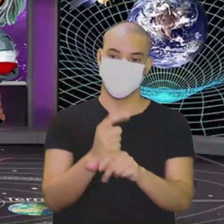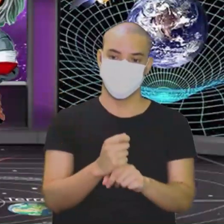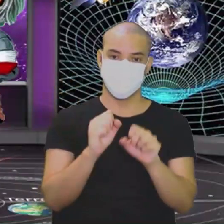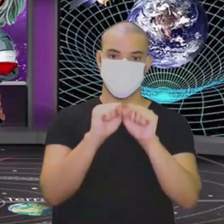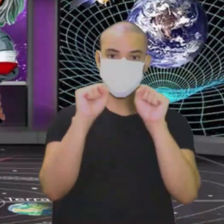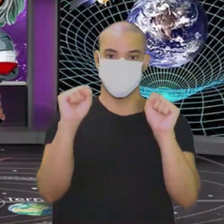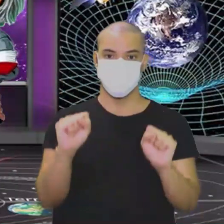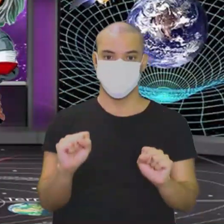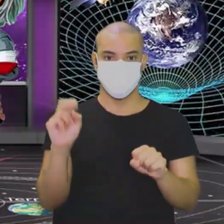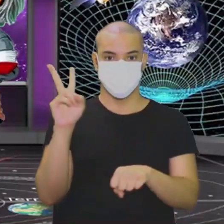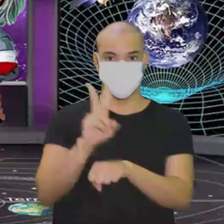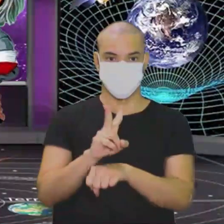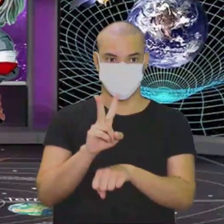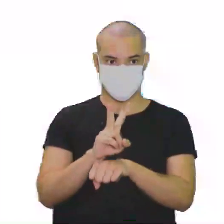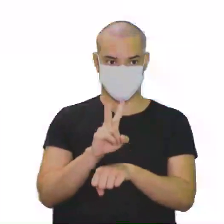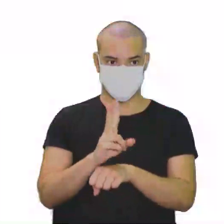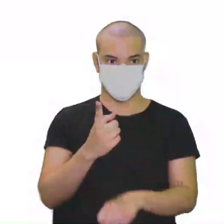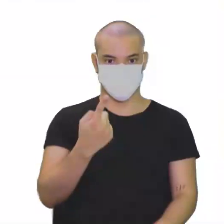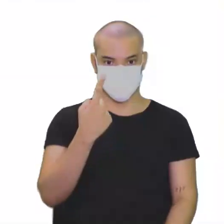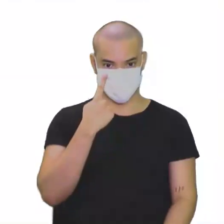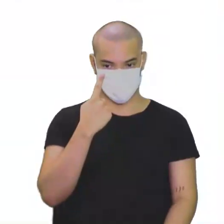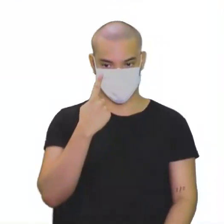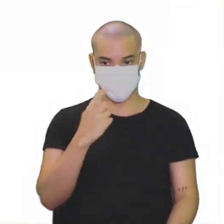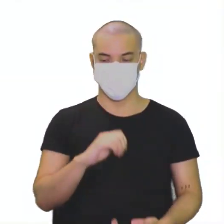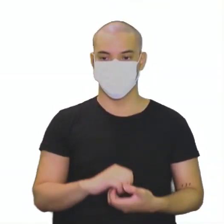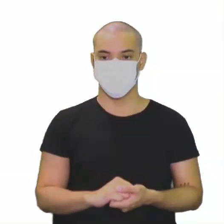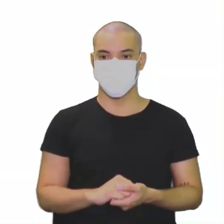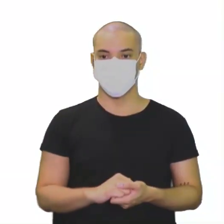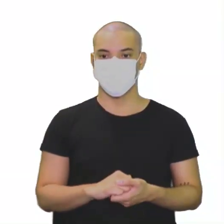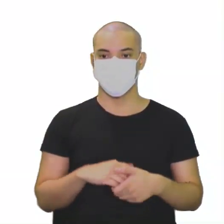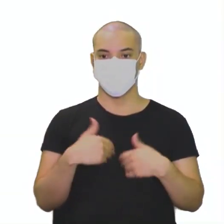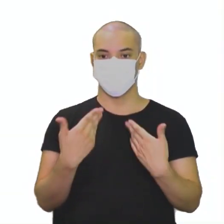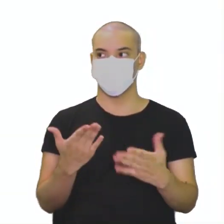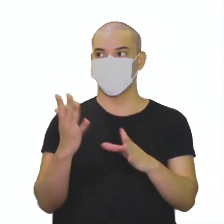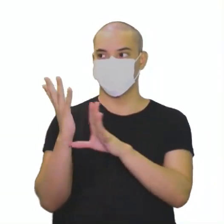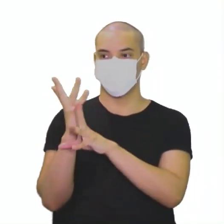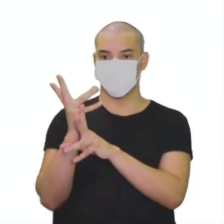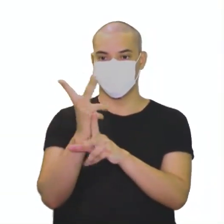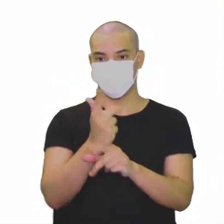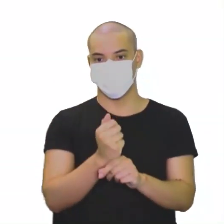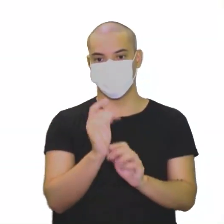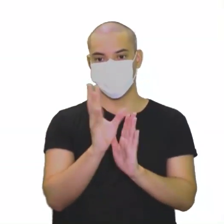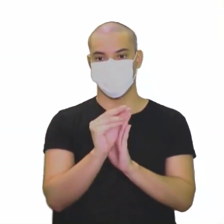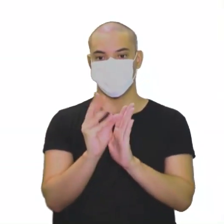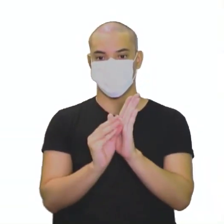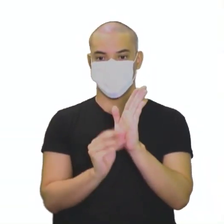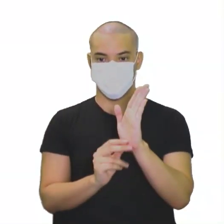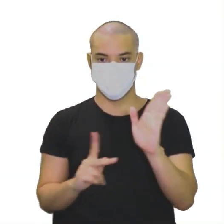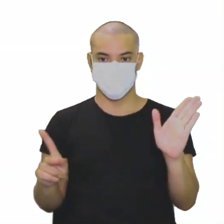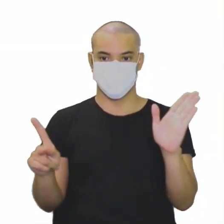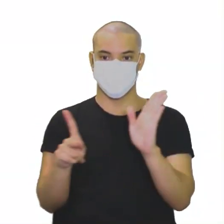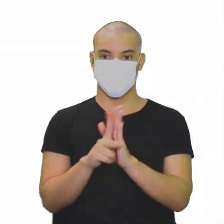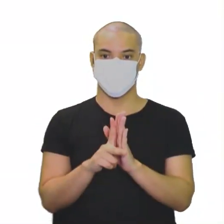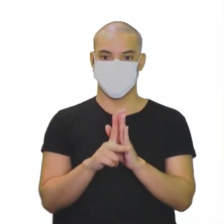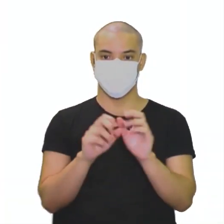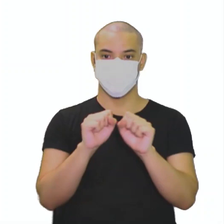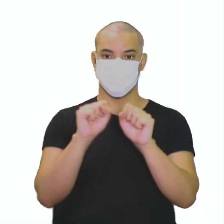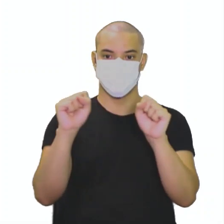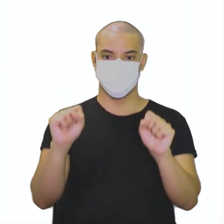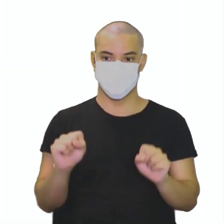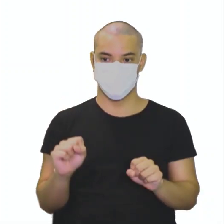sistemas de proteção. Vamos lá? Olha só. Então na nossa revisão de conteúdo de sistemas de